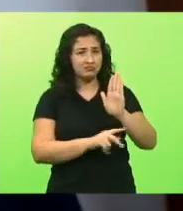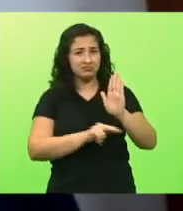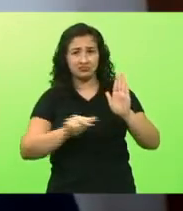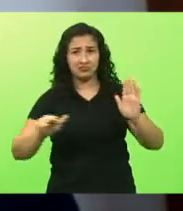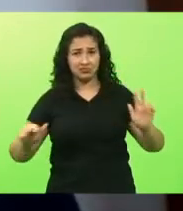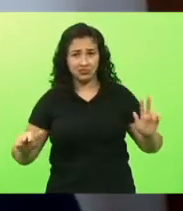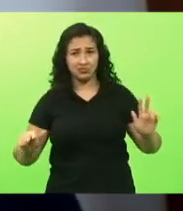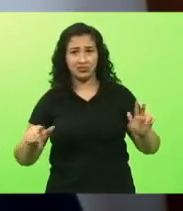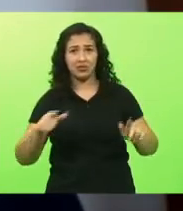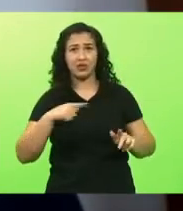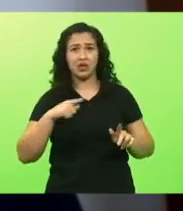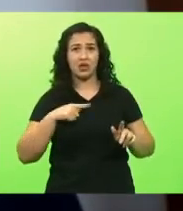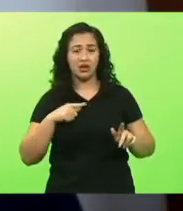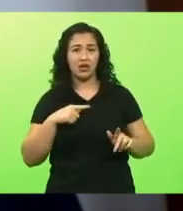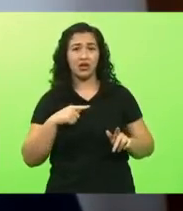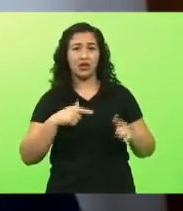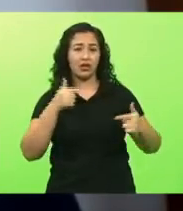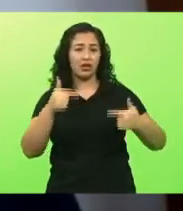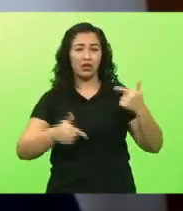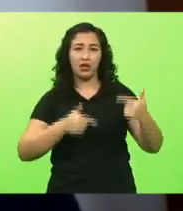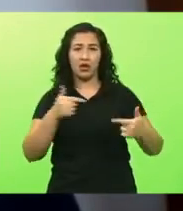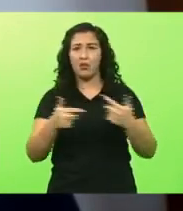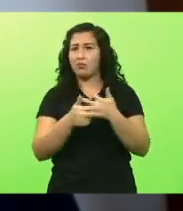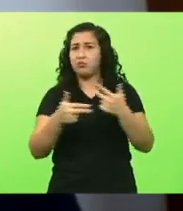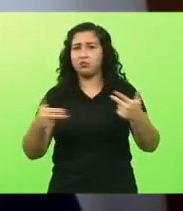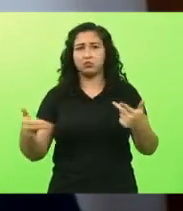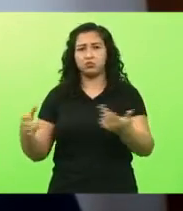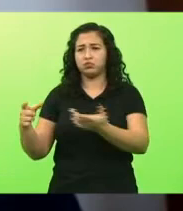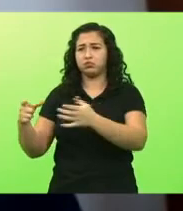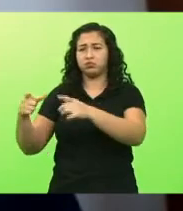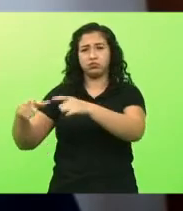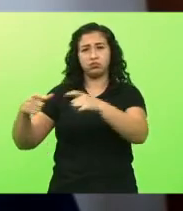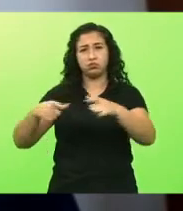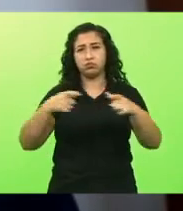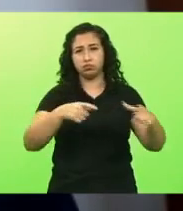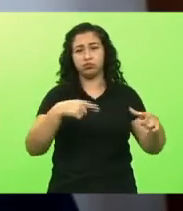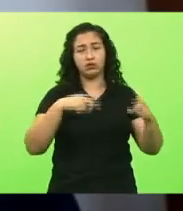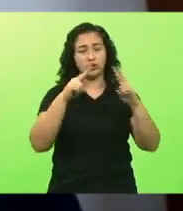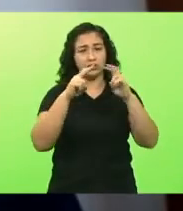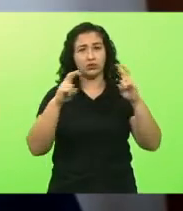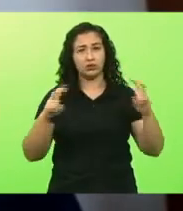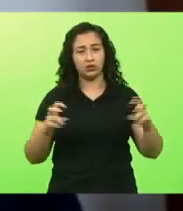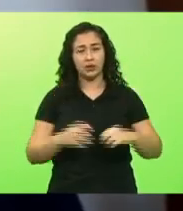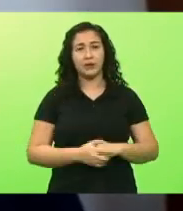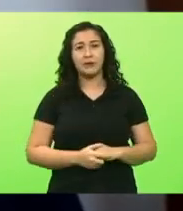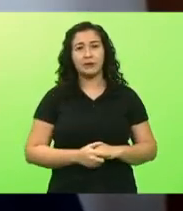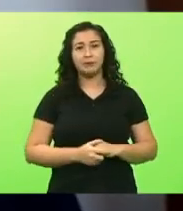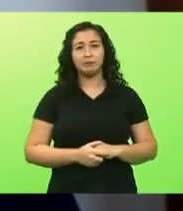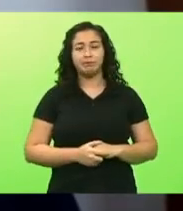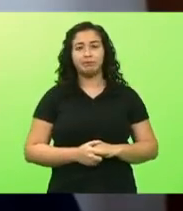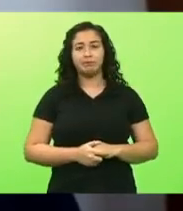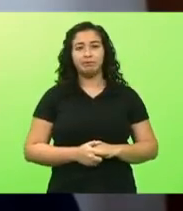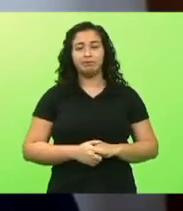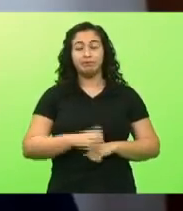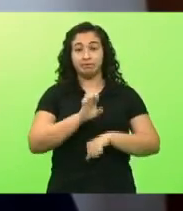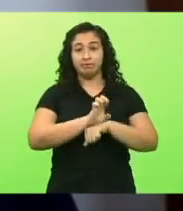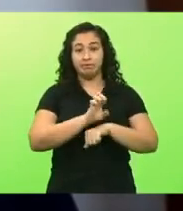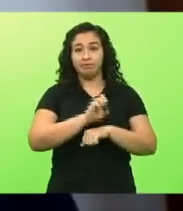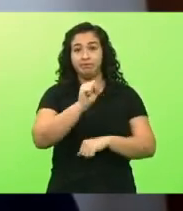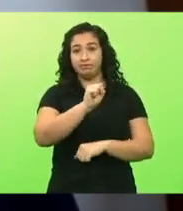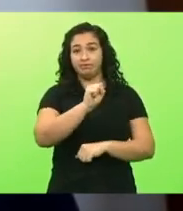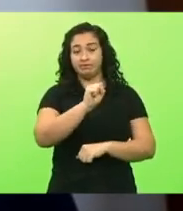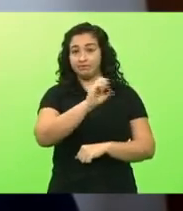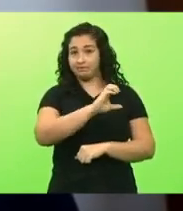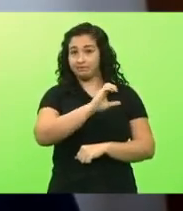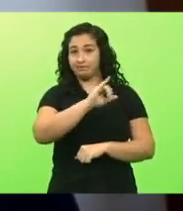existem frentes de trabalho em vários locais do estado. Aqui em nossa região, aqui onde eu moro, aqui em Jaraguá do